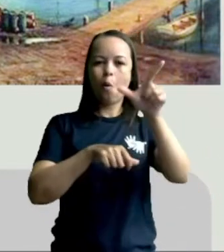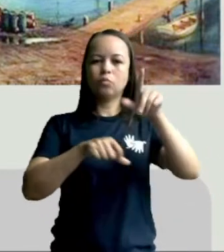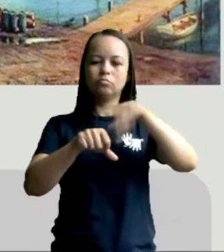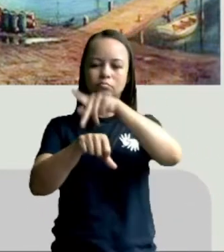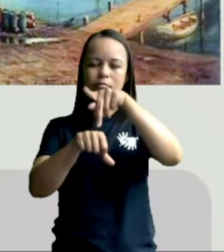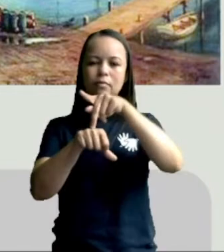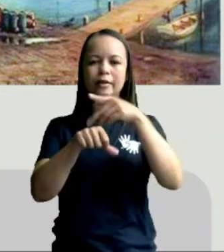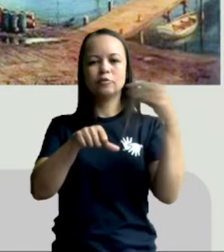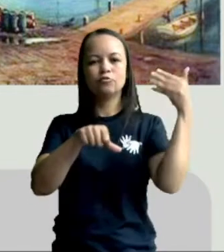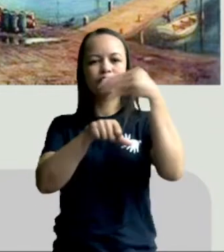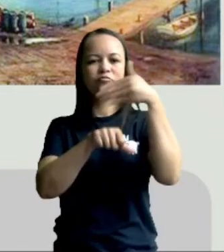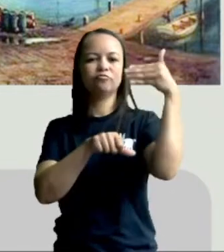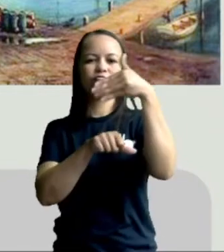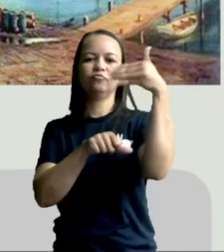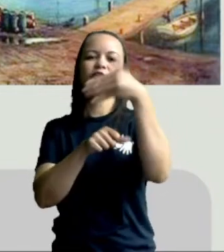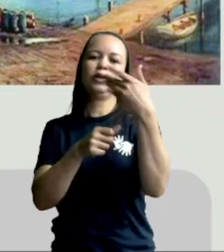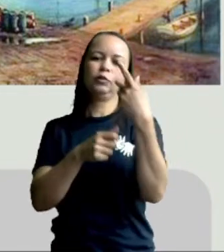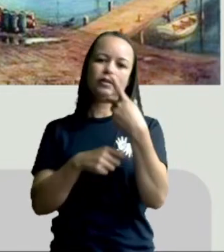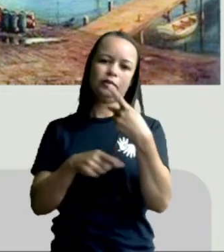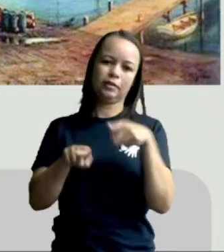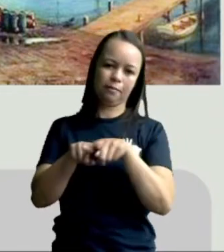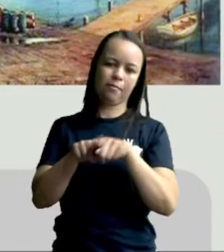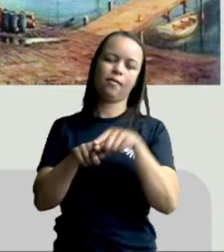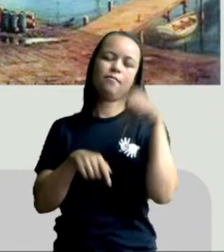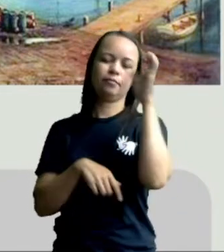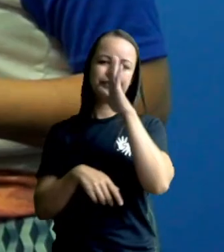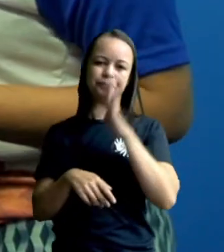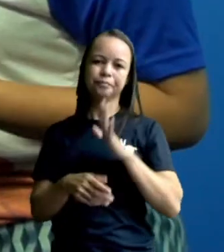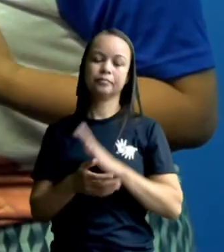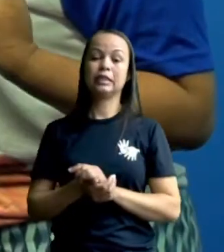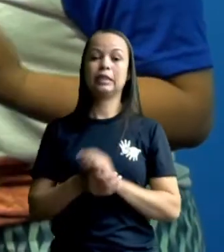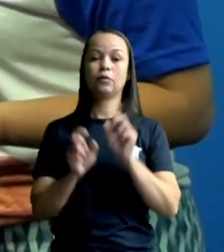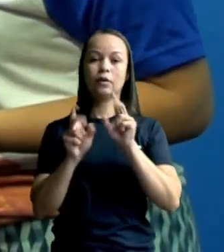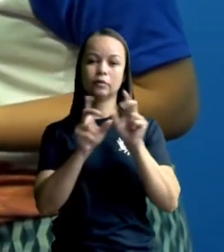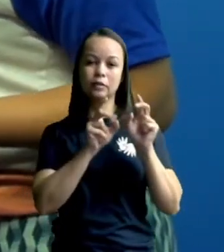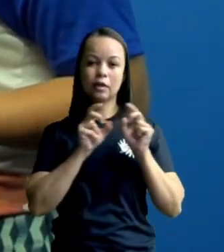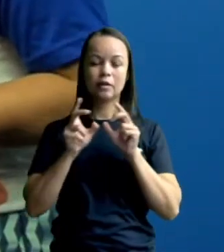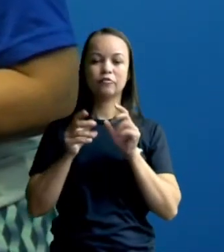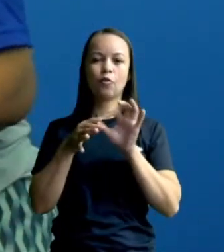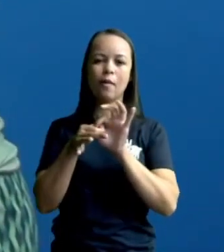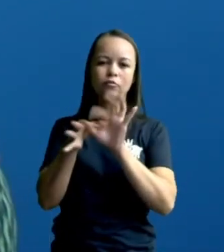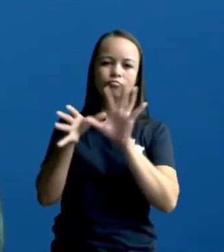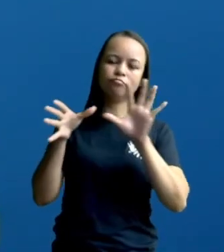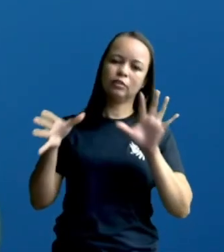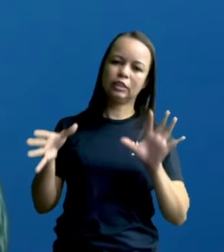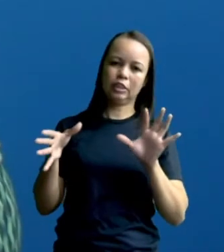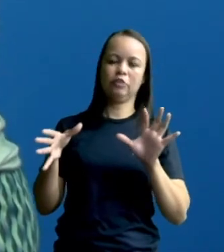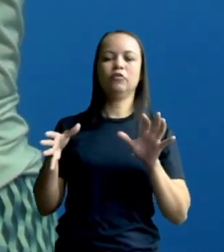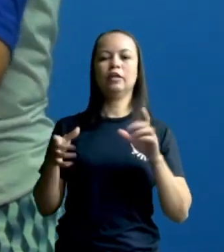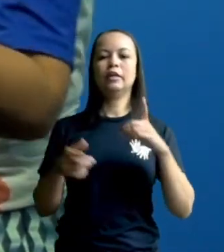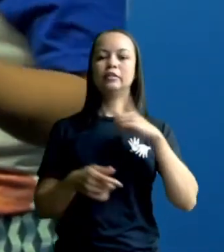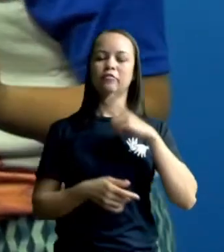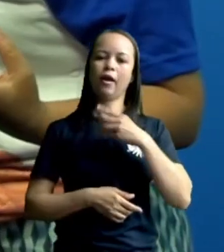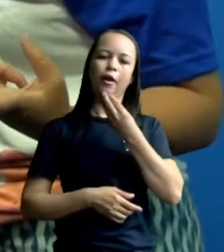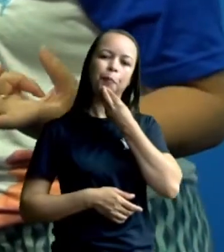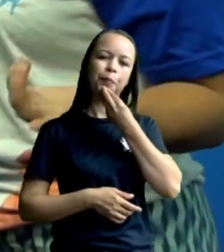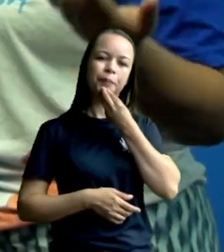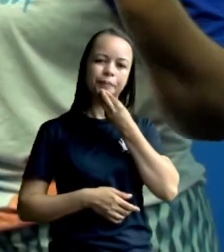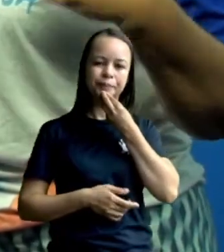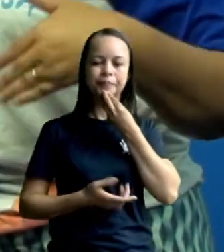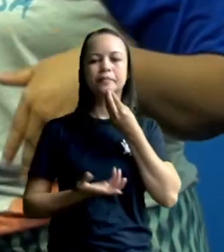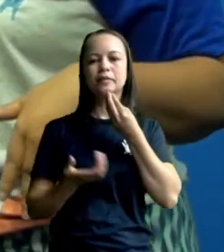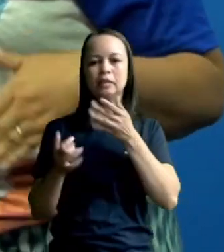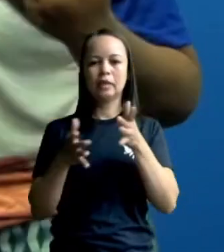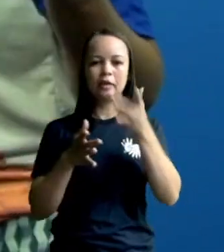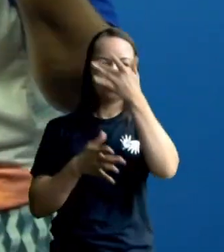para cá. Então, essa questão comercial ficou mais livre e tiveram mais oportunidades, né?